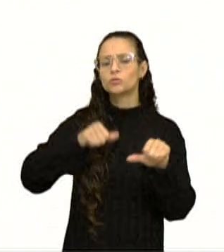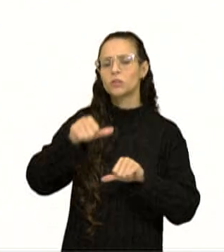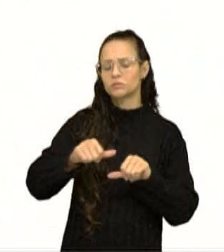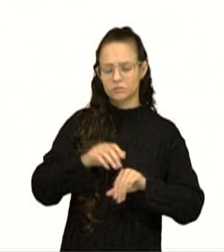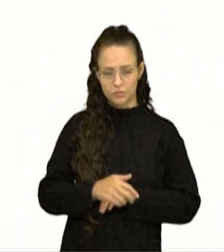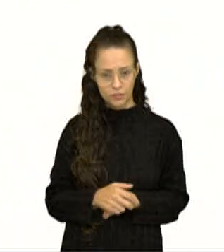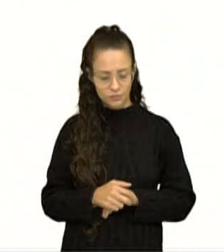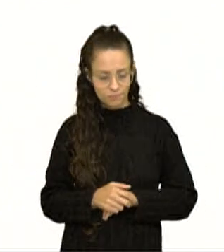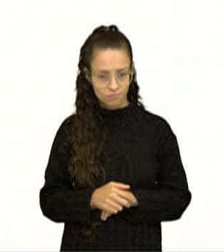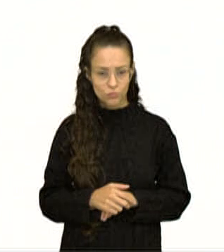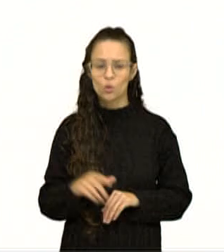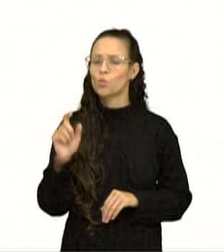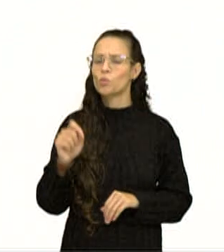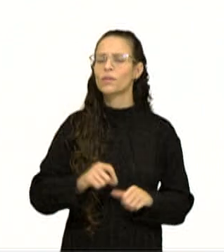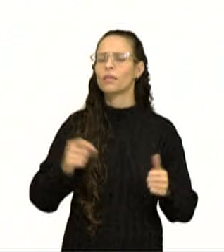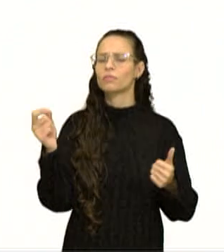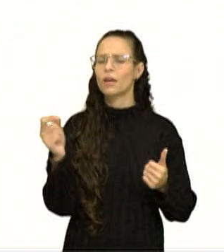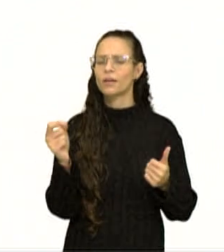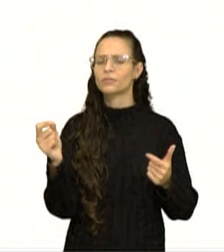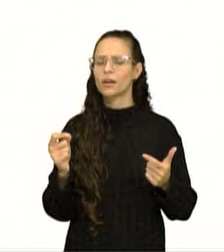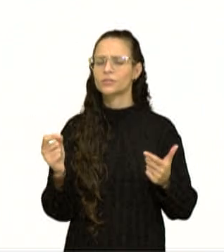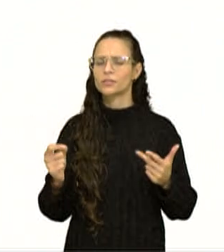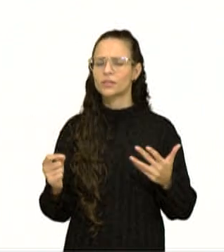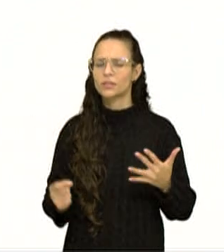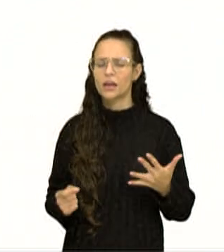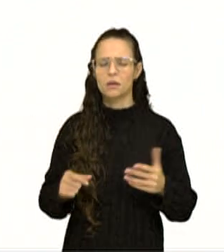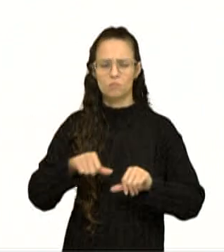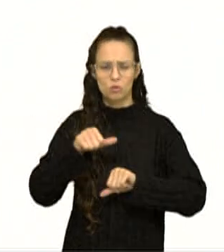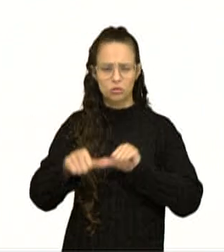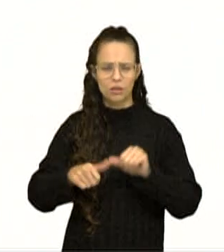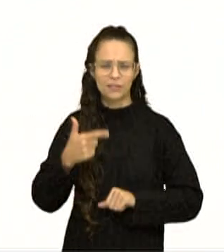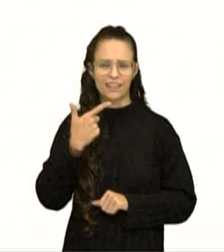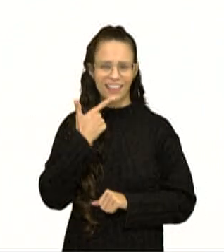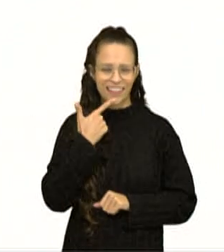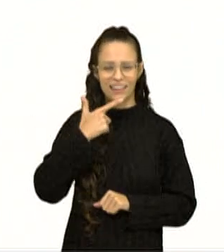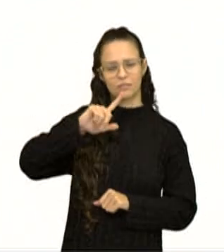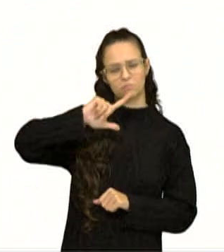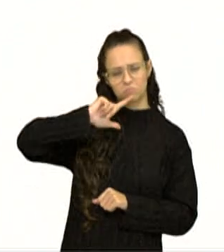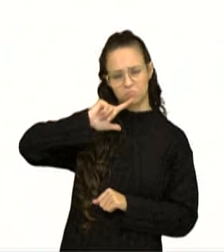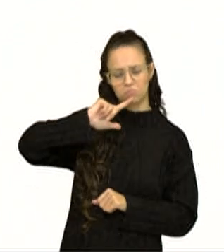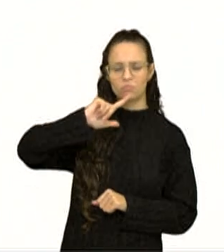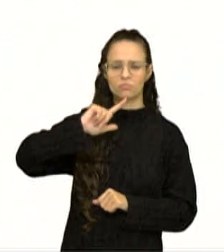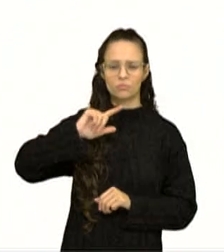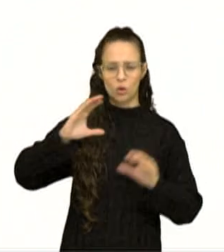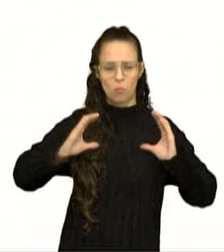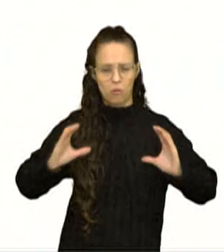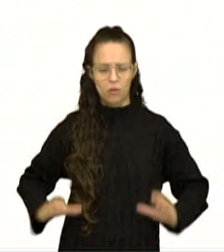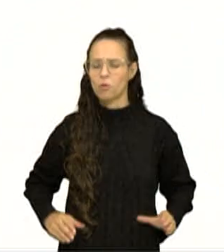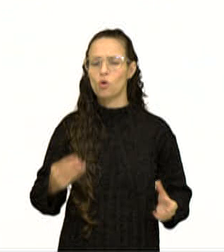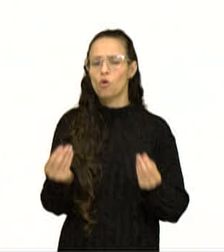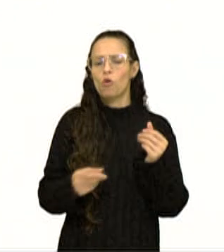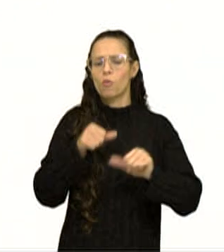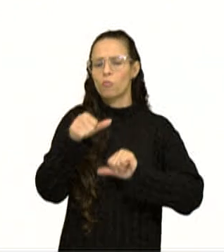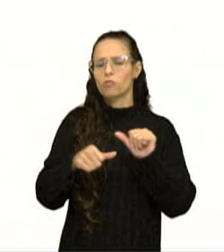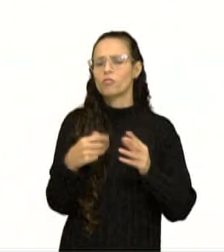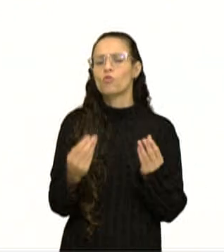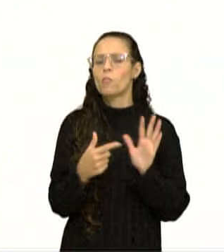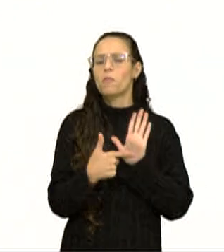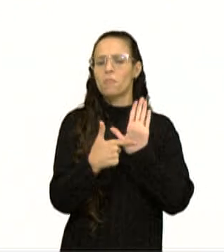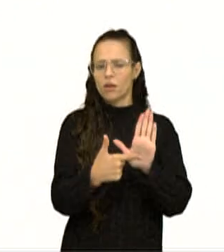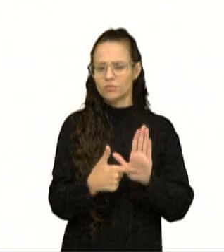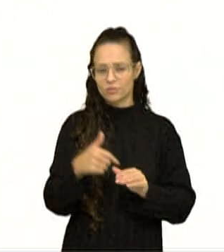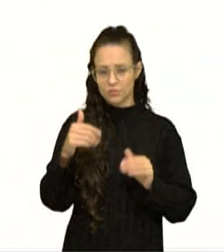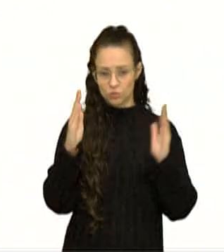mudanças. Então, quais são essas mudanças aqui que ele diz de humor, de comportamento? Como que isso aparece, se manifesta